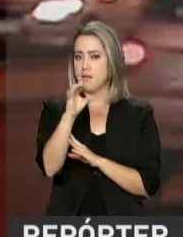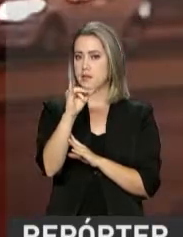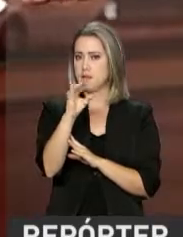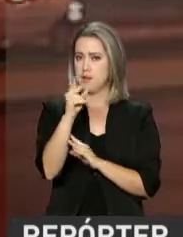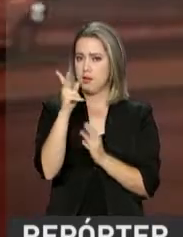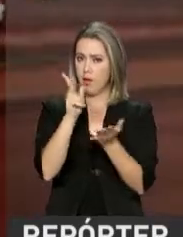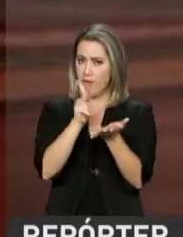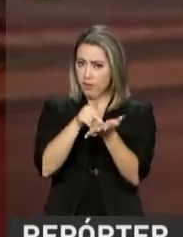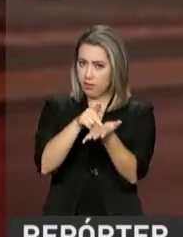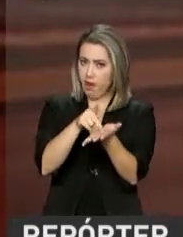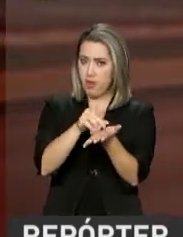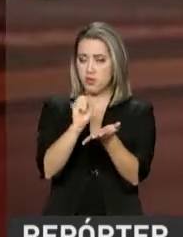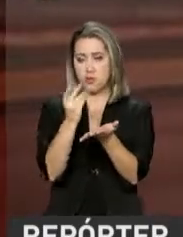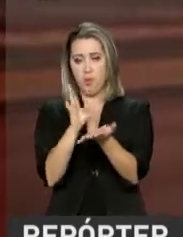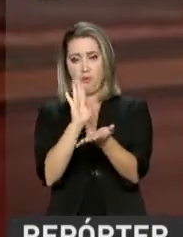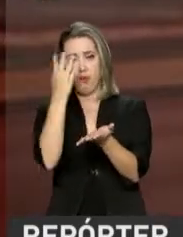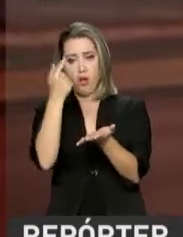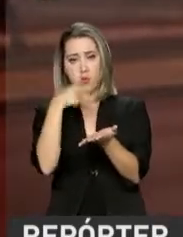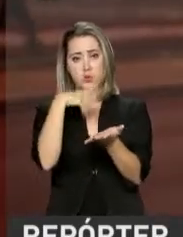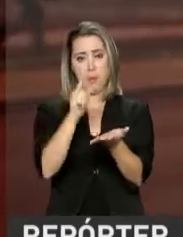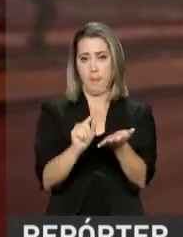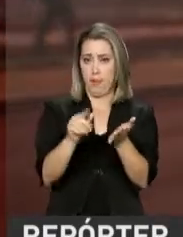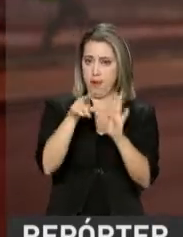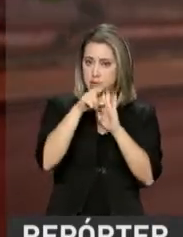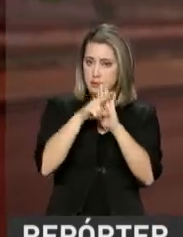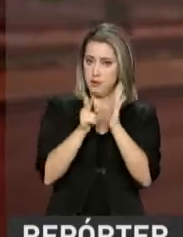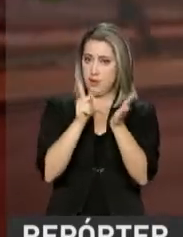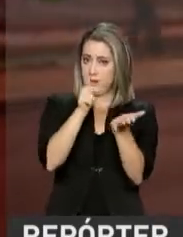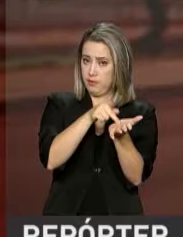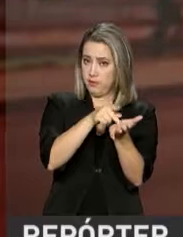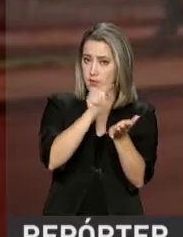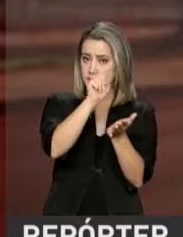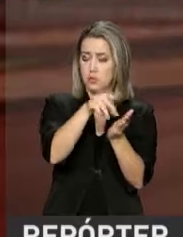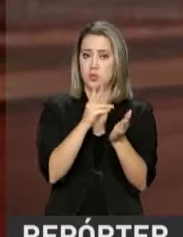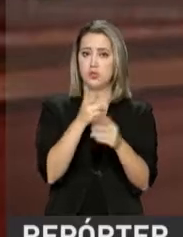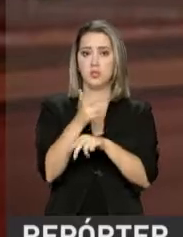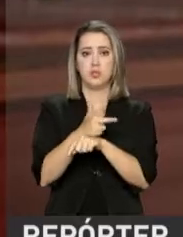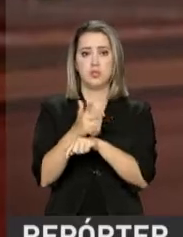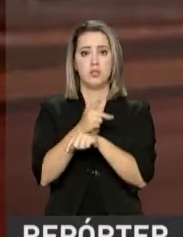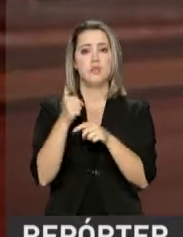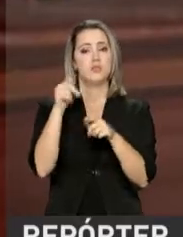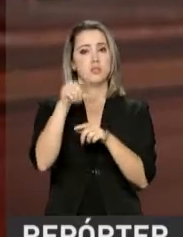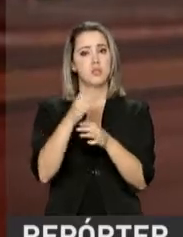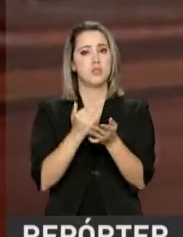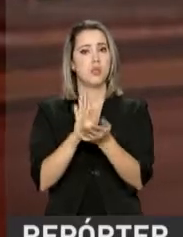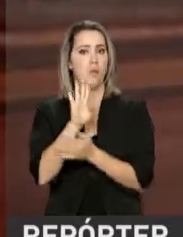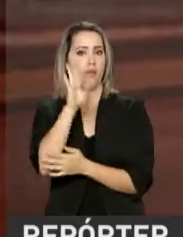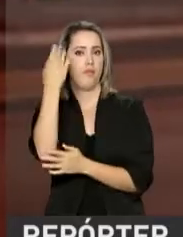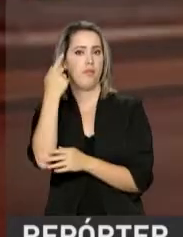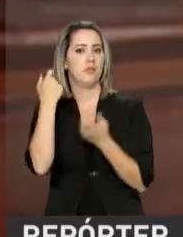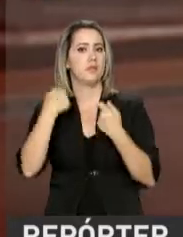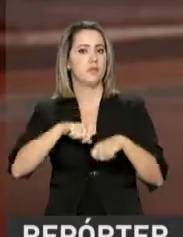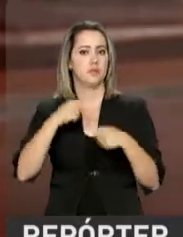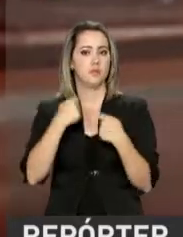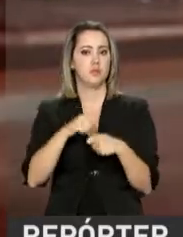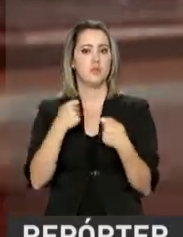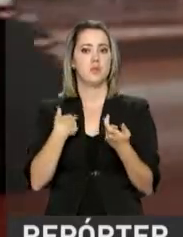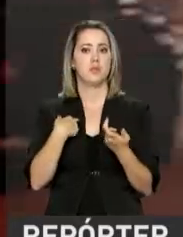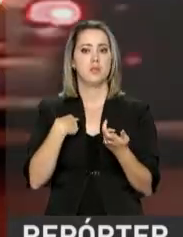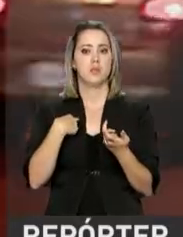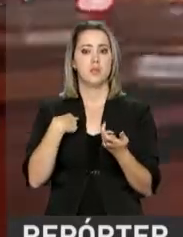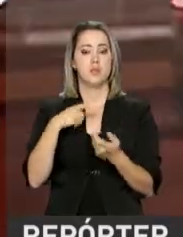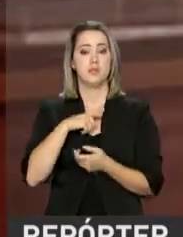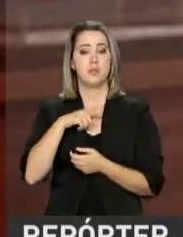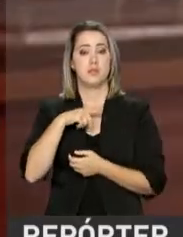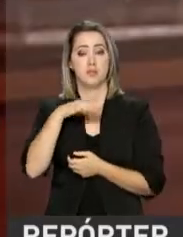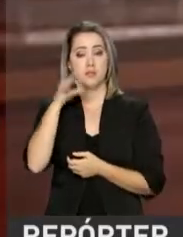primeiro momento, tenha-se como pressuposto que qualquer gravação é falsa e há necessidade de se